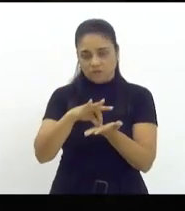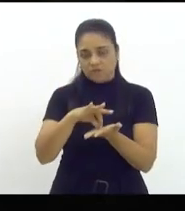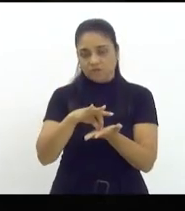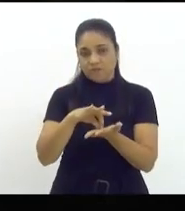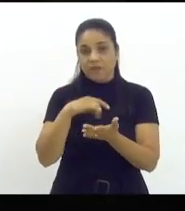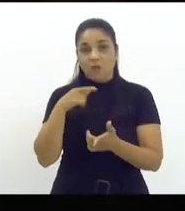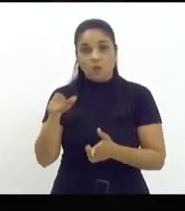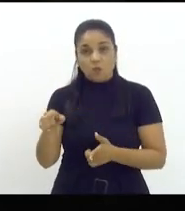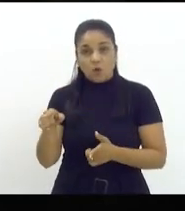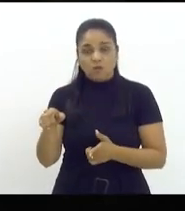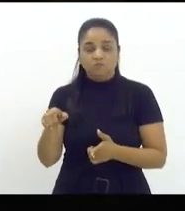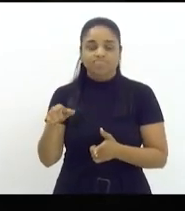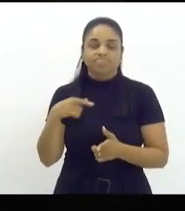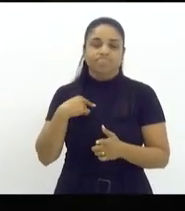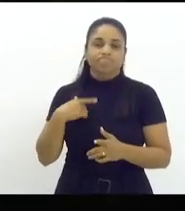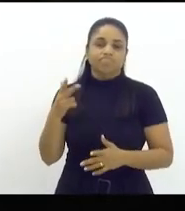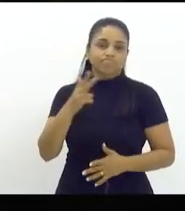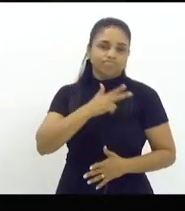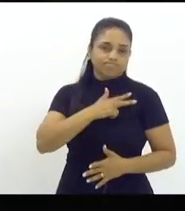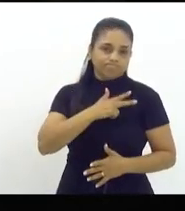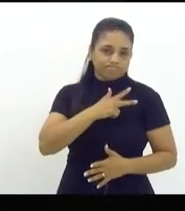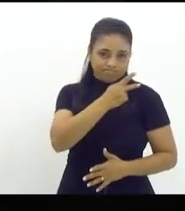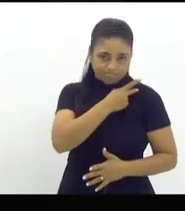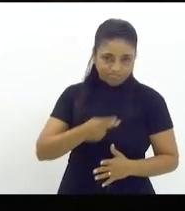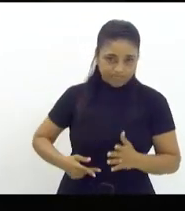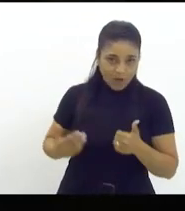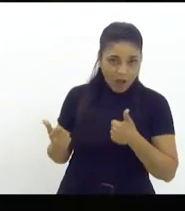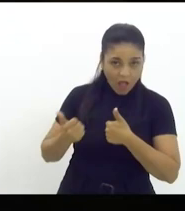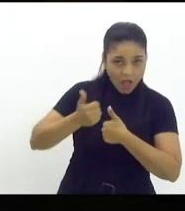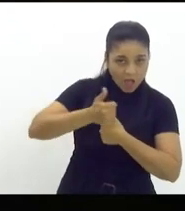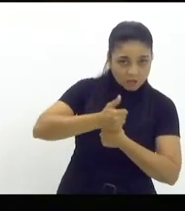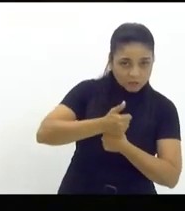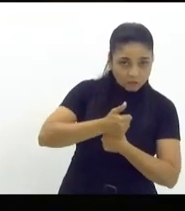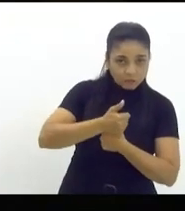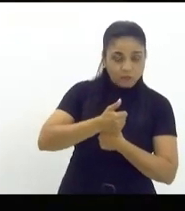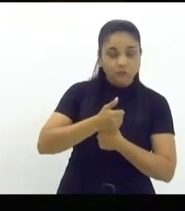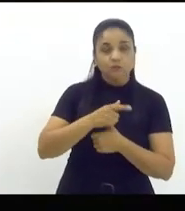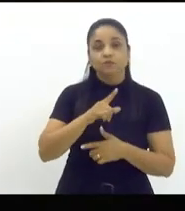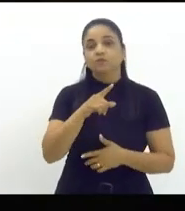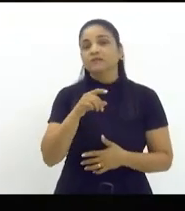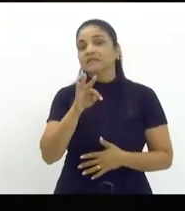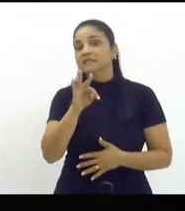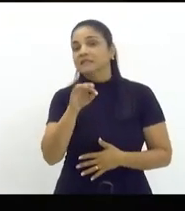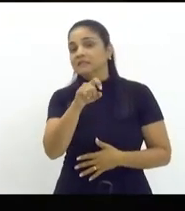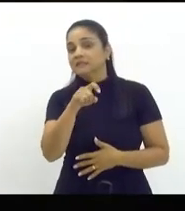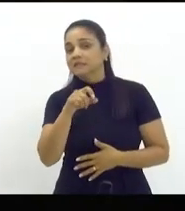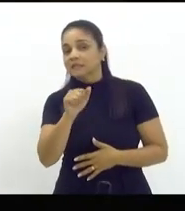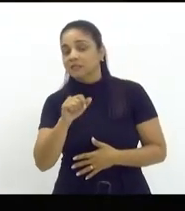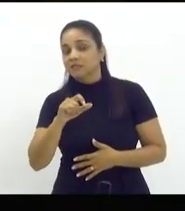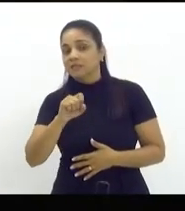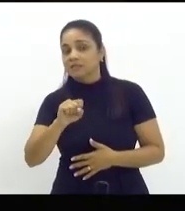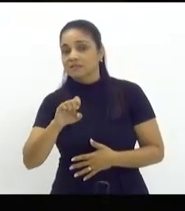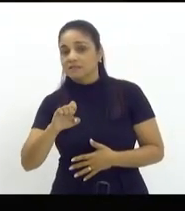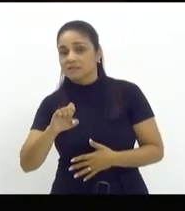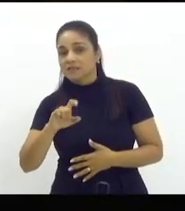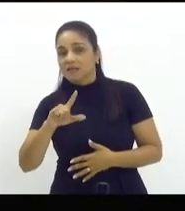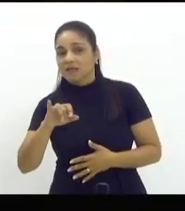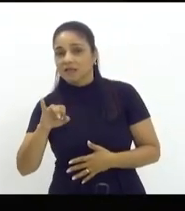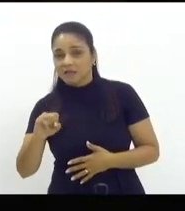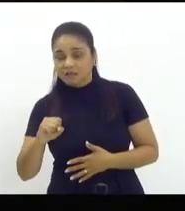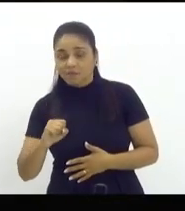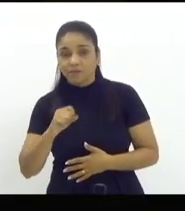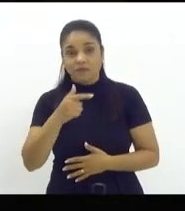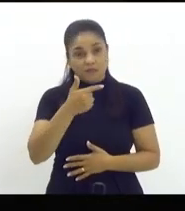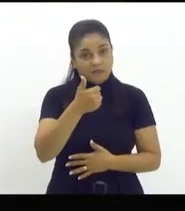Lula assumiu qual era a taxa SELIC 13 e 75